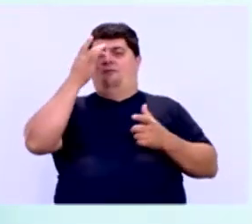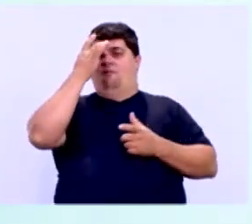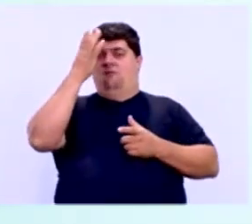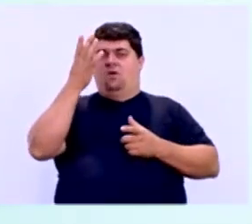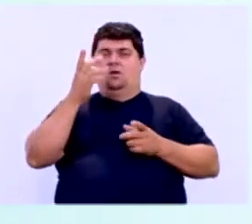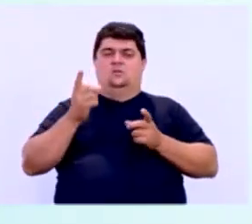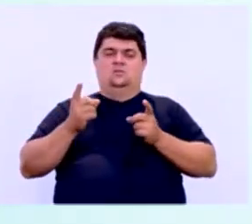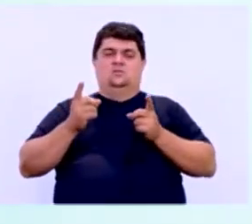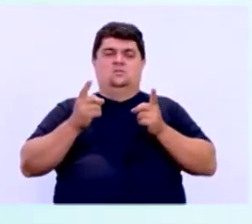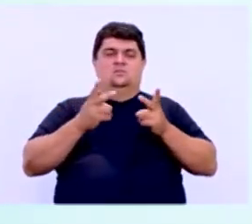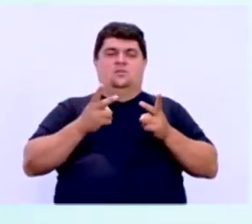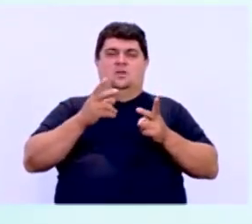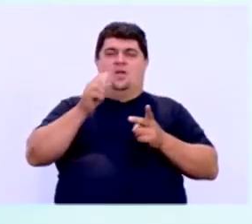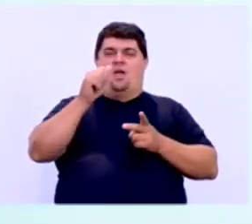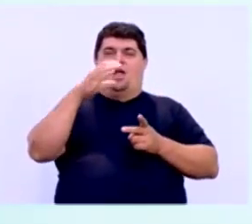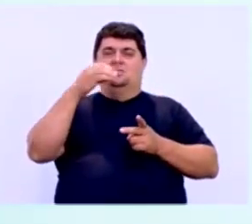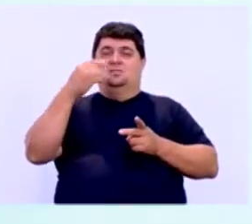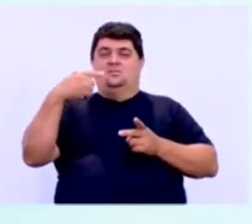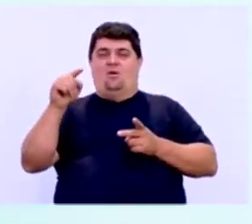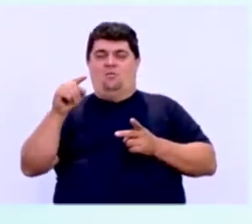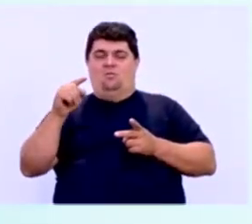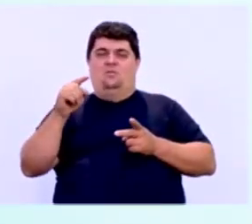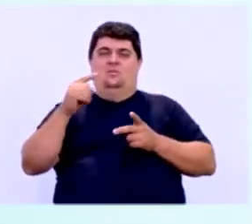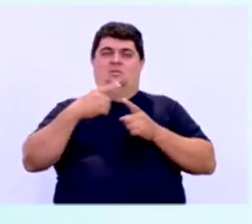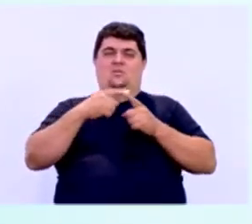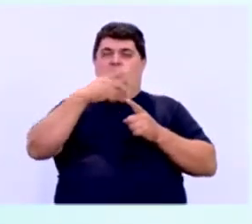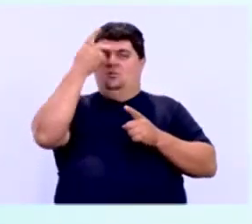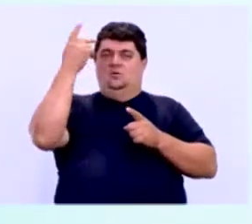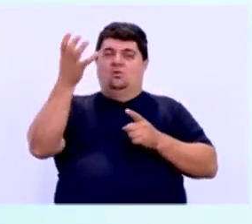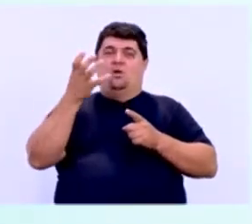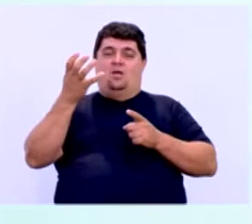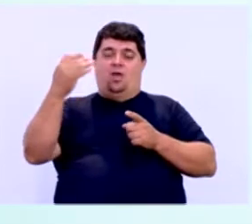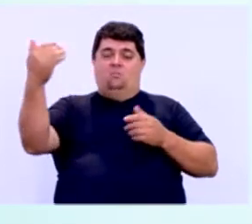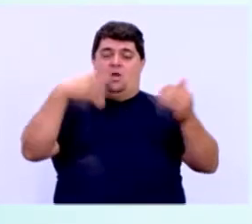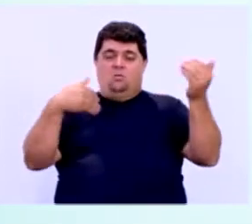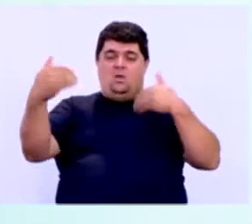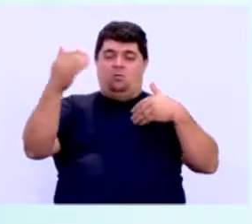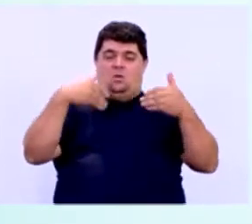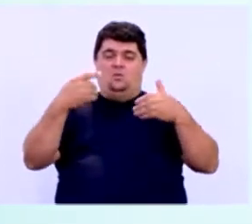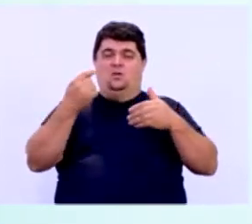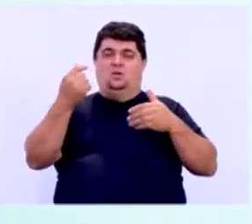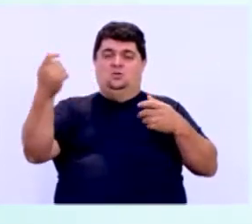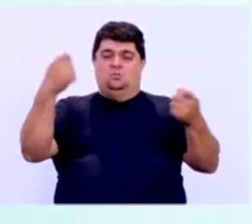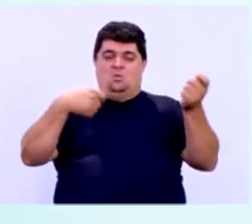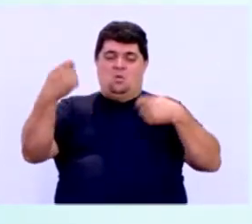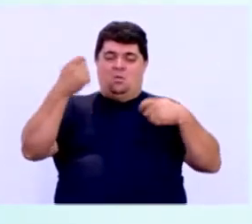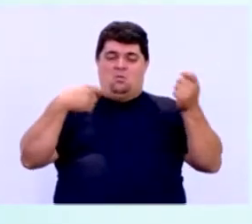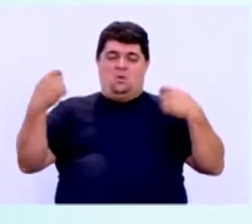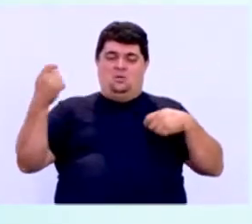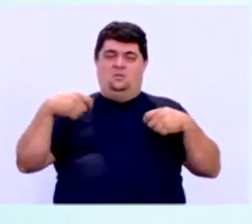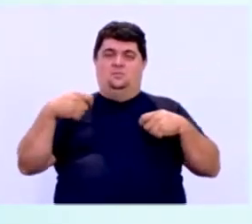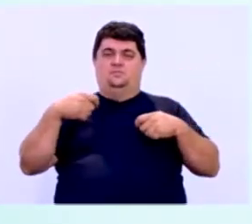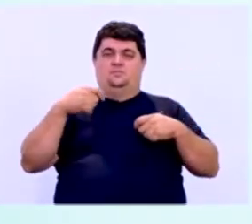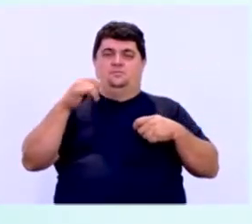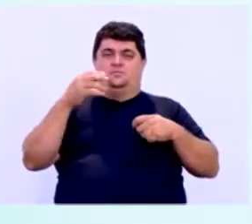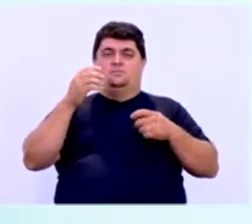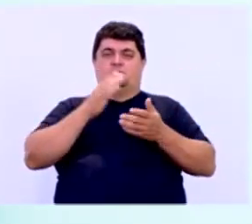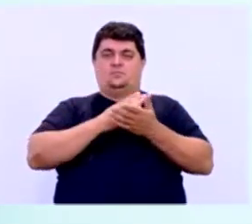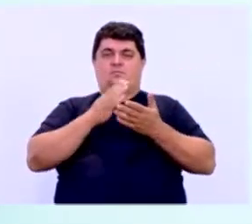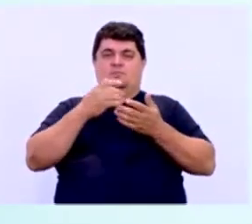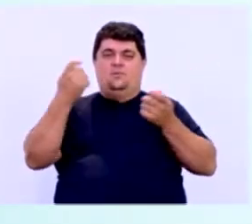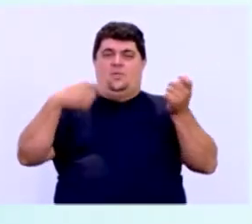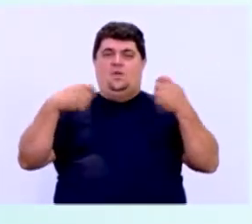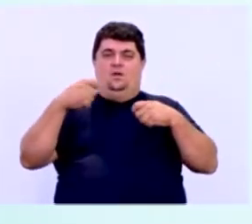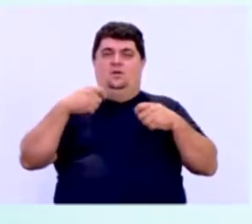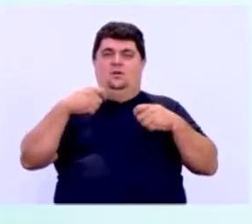vender, comercializar ações, é fácil ter investidores, né, injetando dinheiro nessa empresa. E ao injetar dinheiro nessa empresa, essa